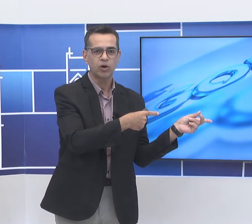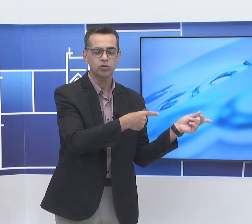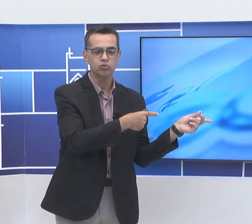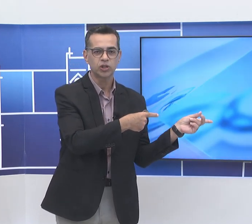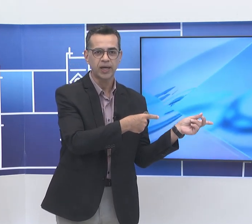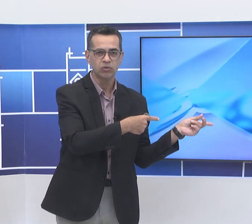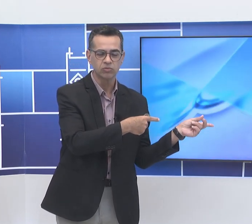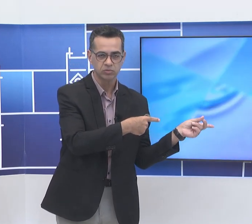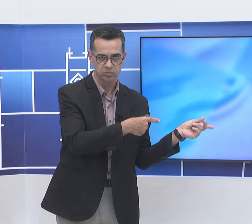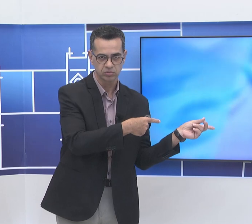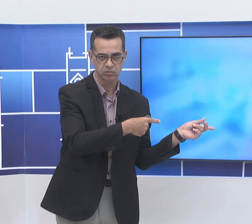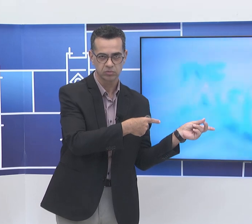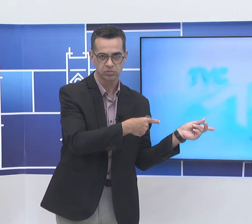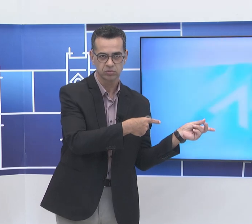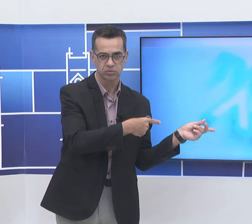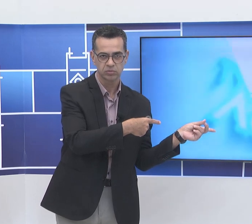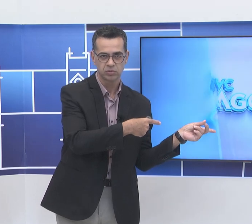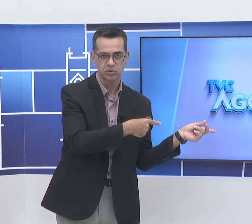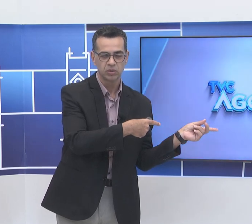quebrar a moto do genro.